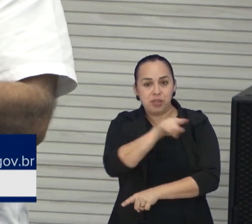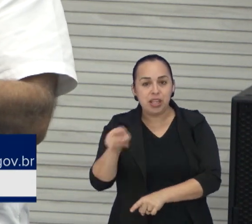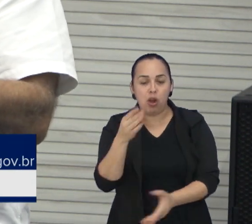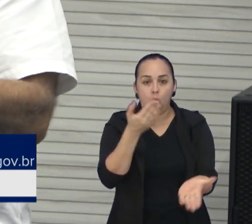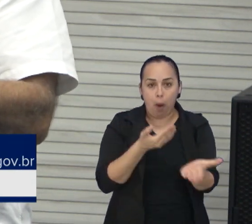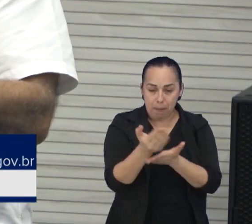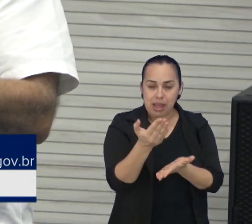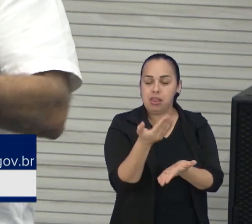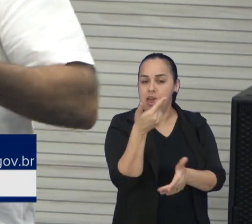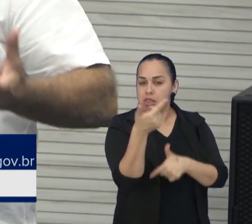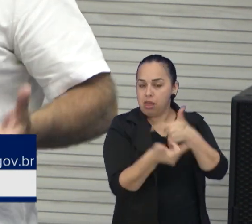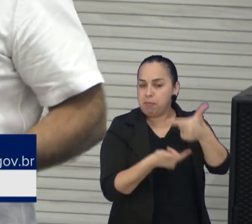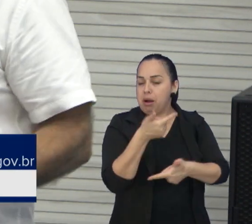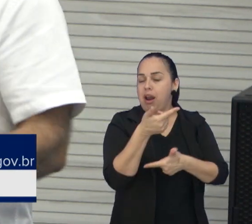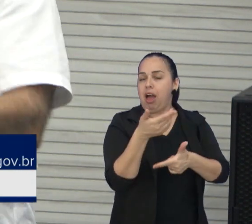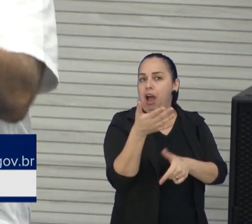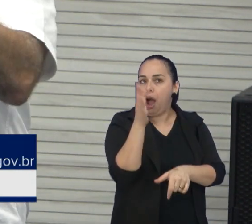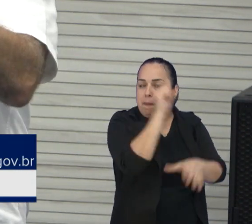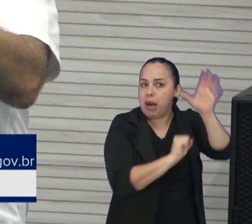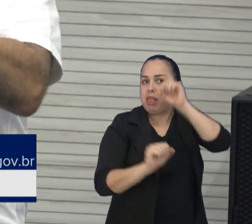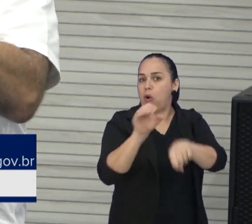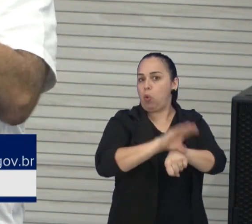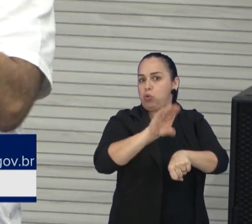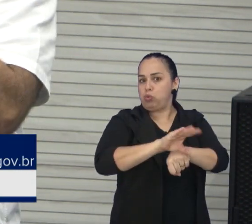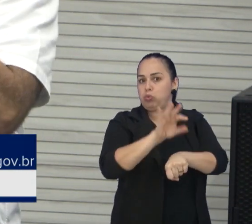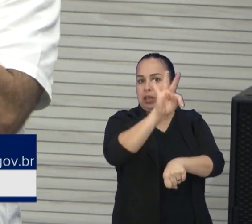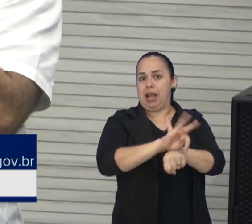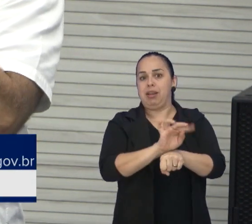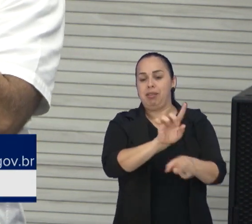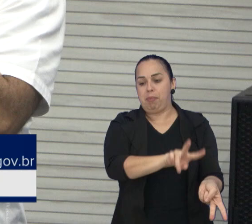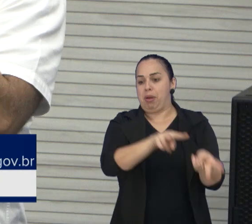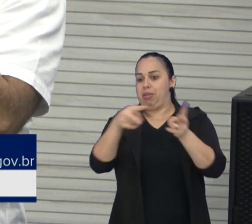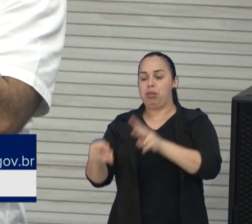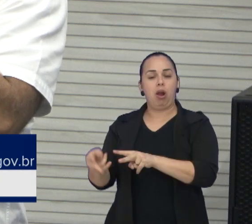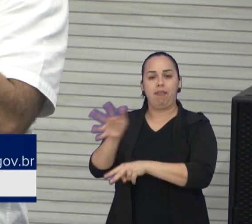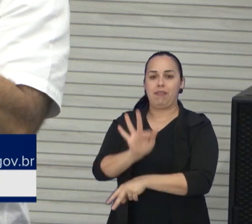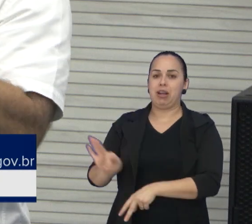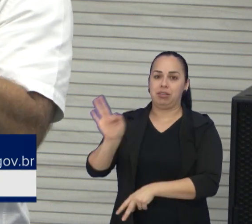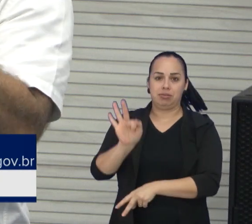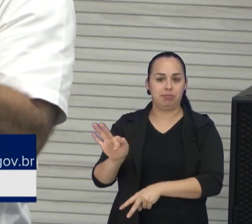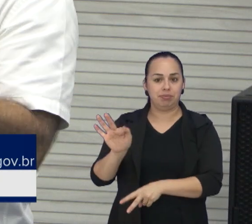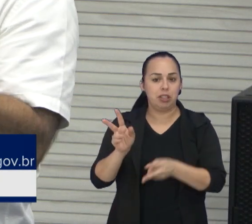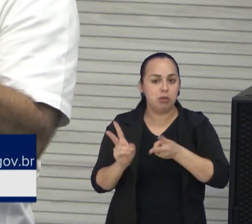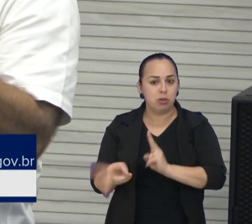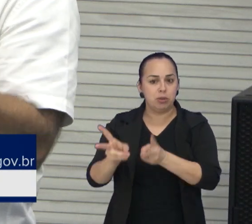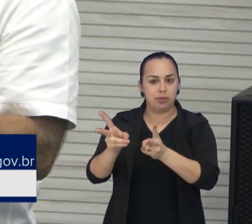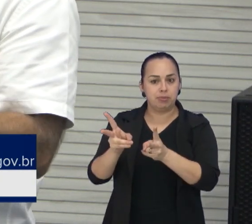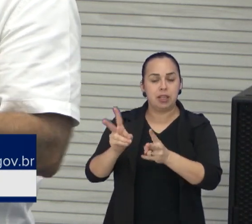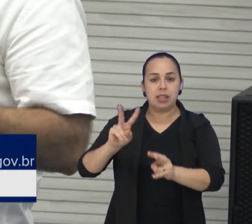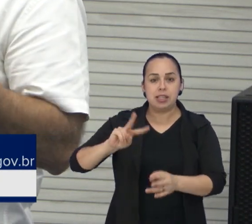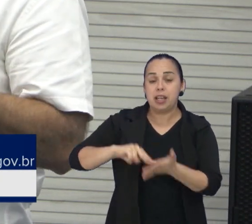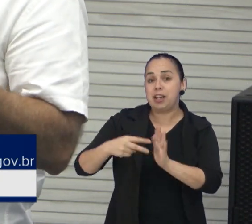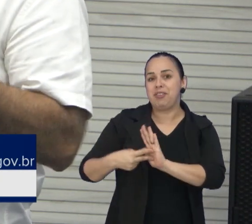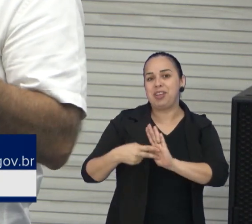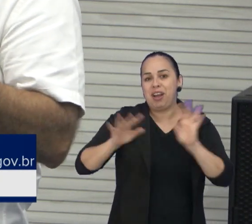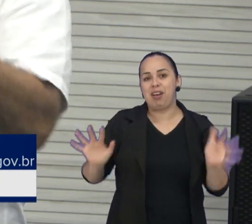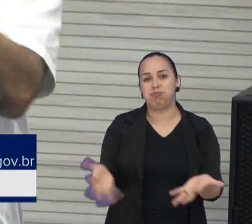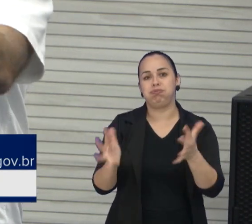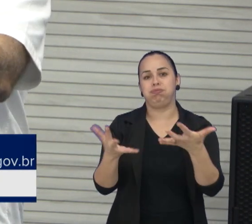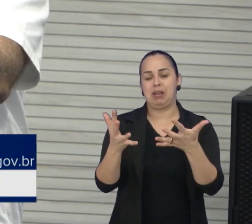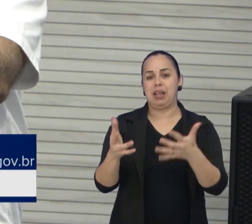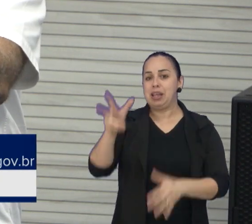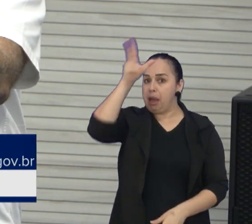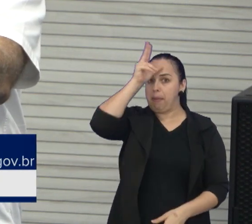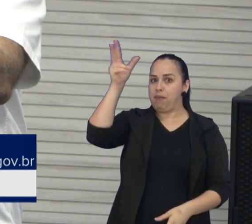começa o trabalho técnico e já vai para o curso superior da mesmos jovens que estão ali. Isso fortalece e a